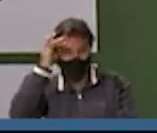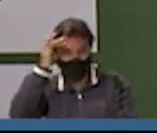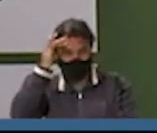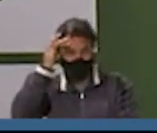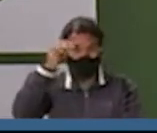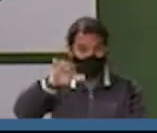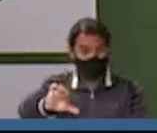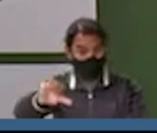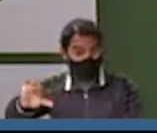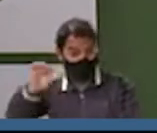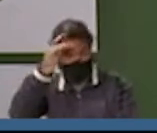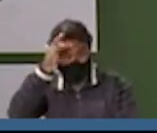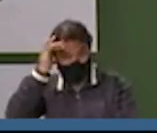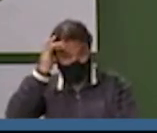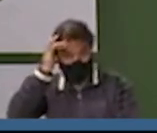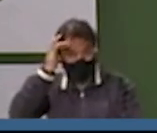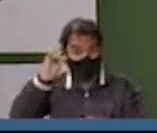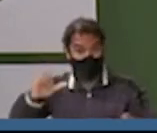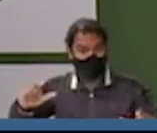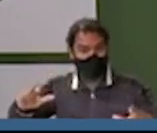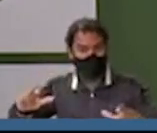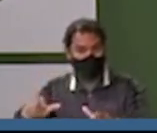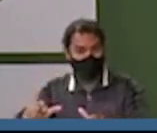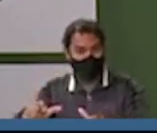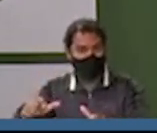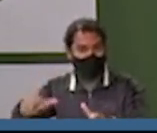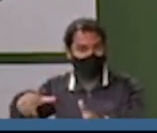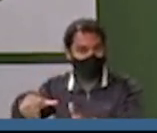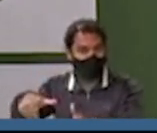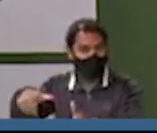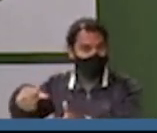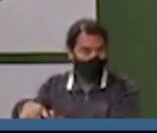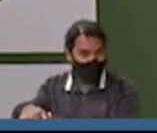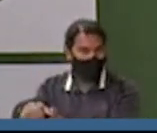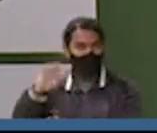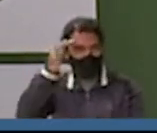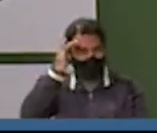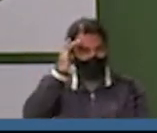começa a dar sinais efetivos de queda no Mato Grosso do Sul.